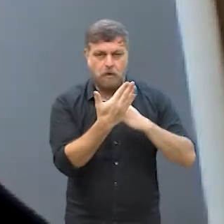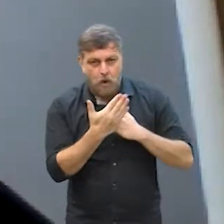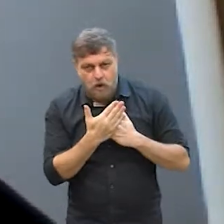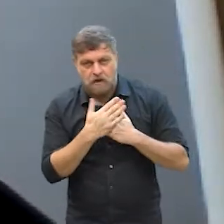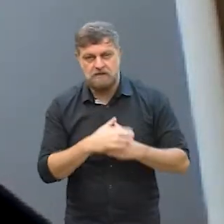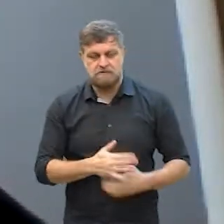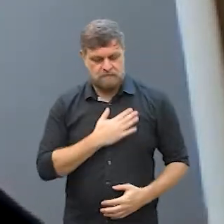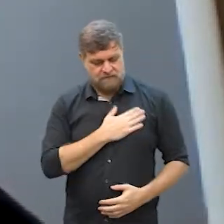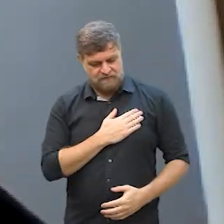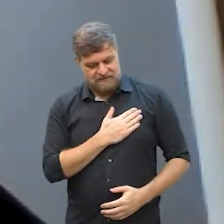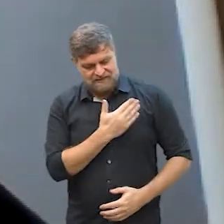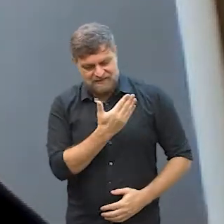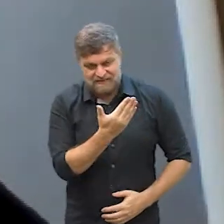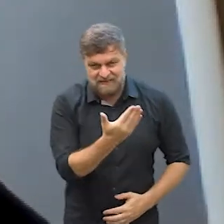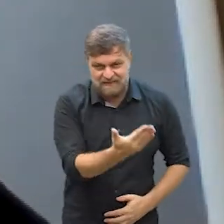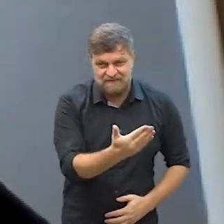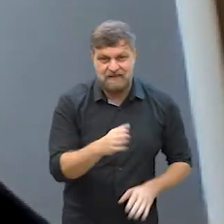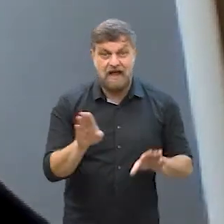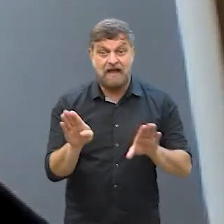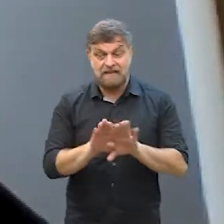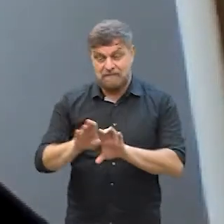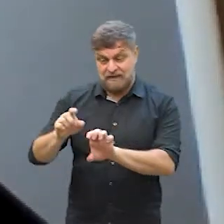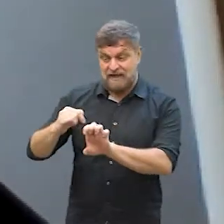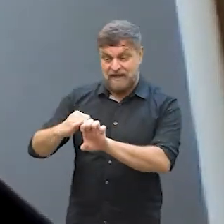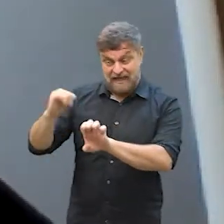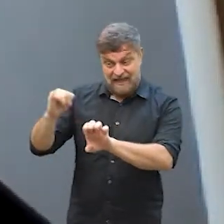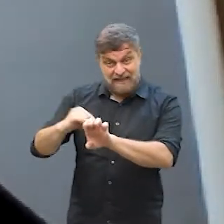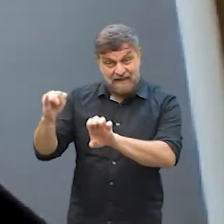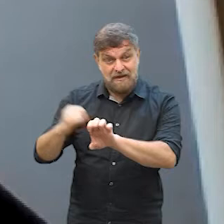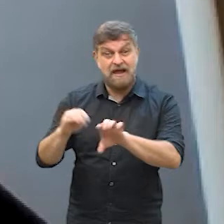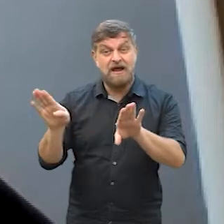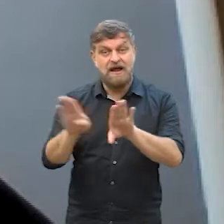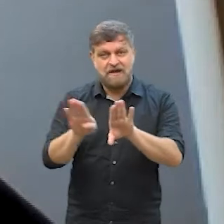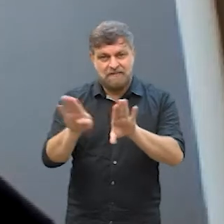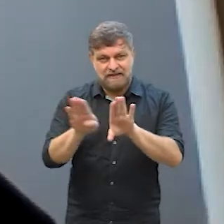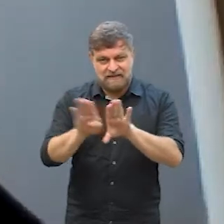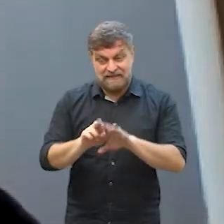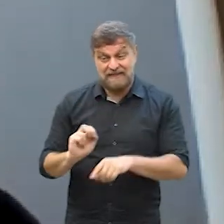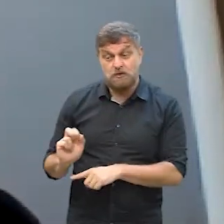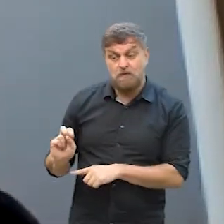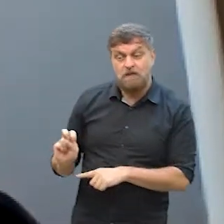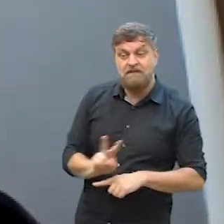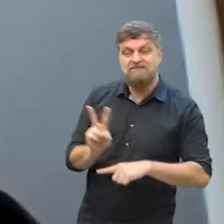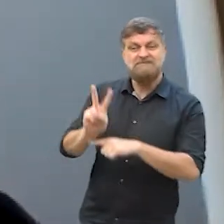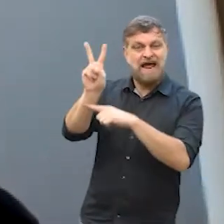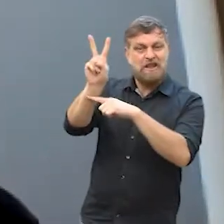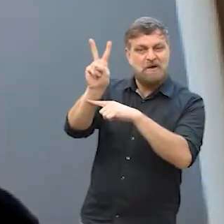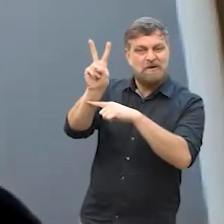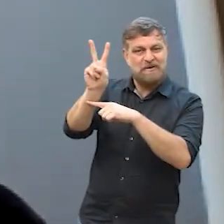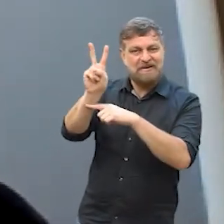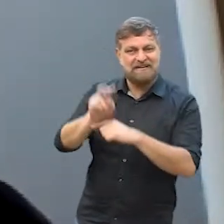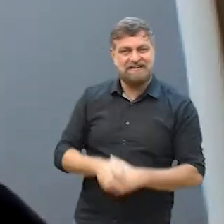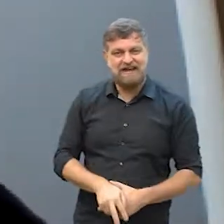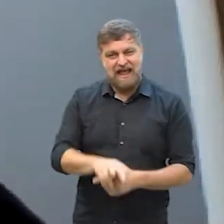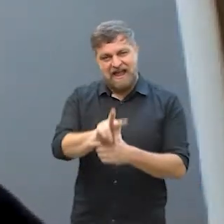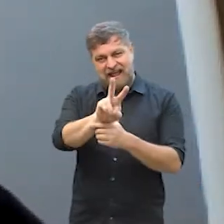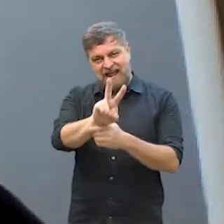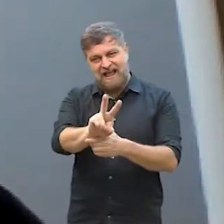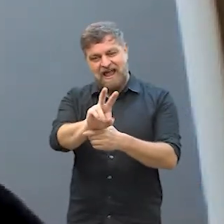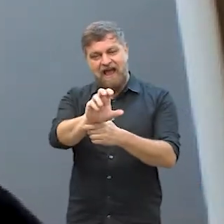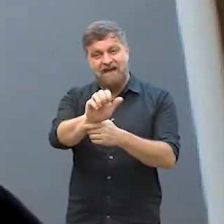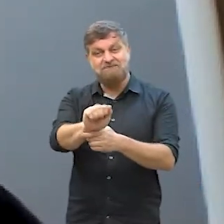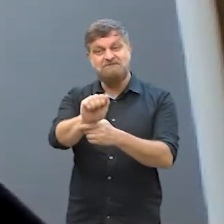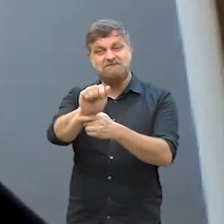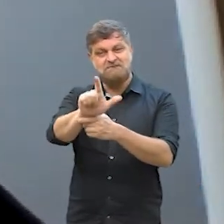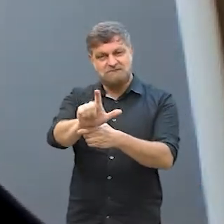para ele desenvolver essas habilidades de empreendedorismo, mas tendo valores também, né? Tendo